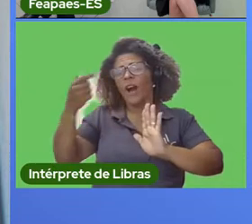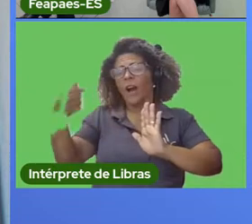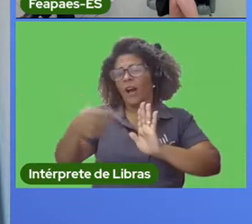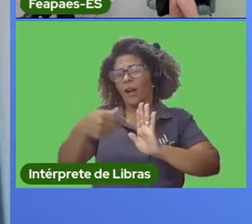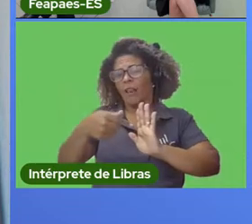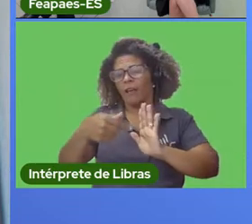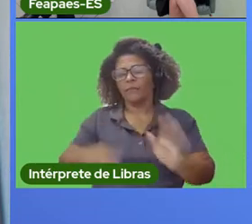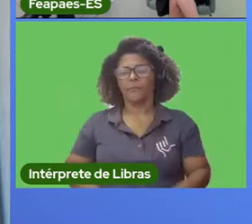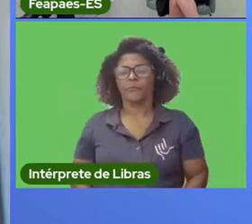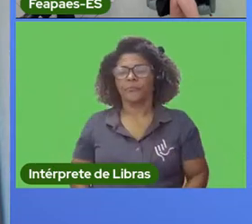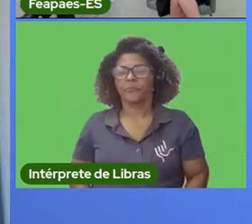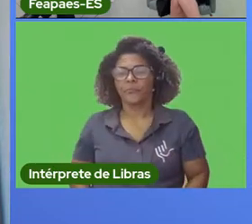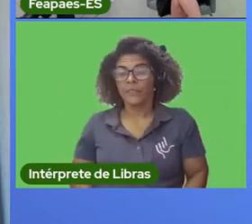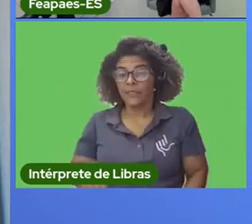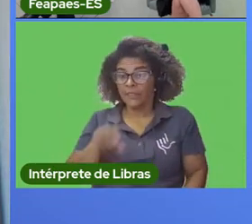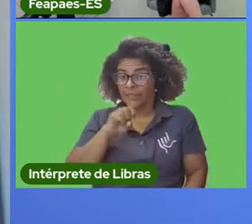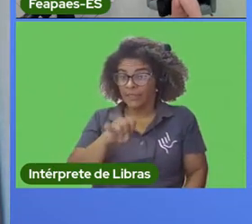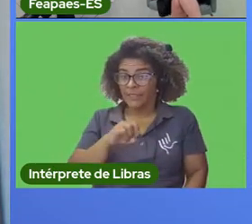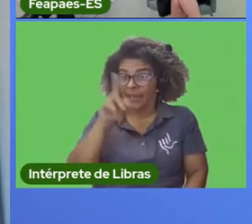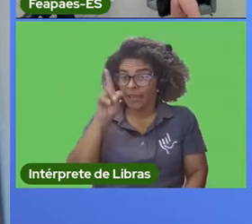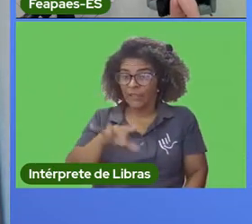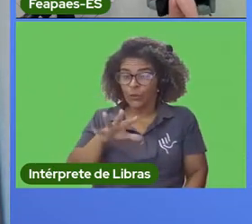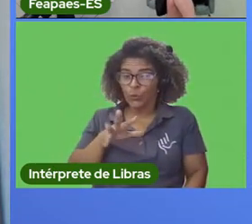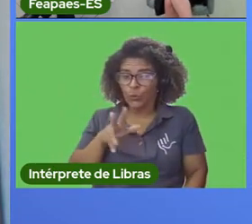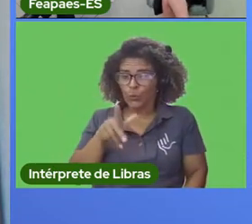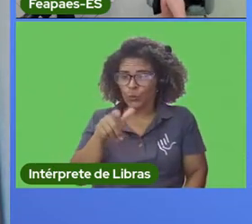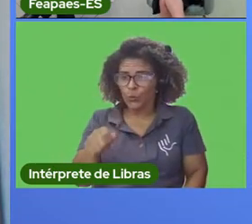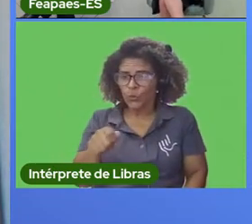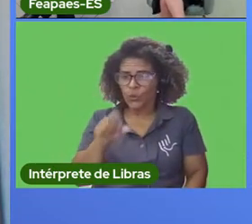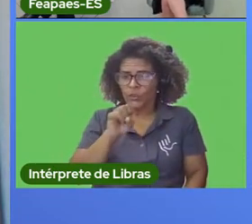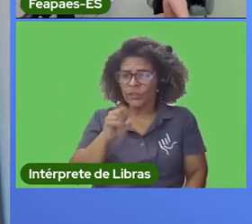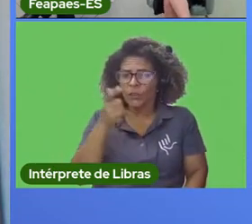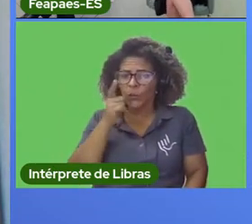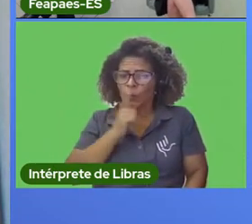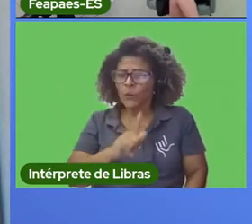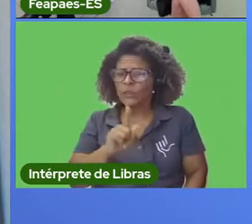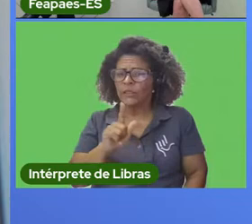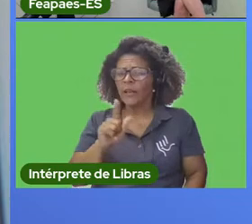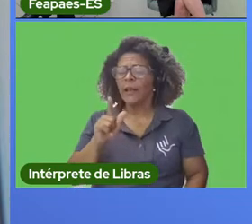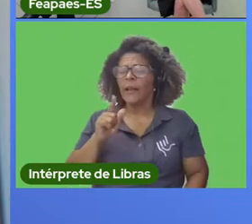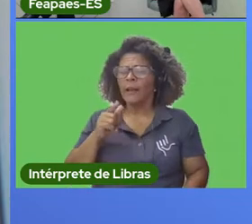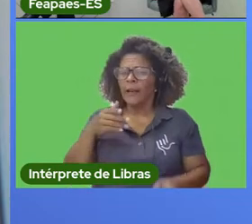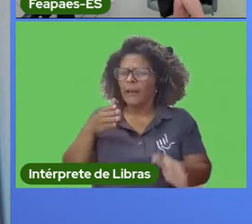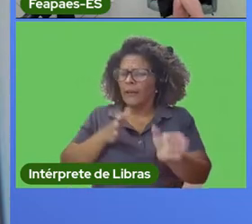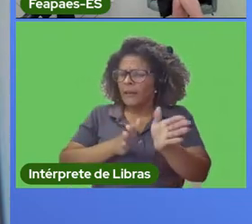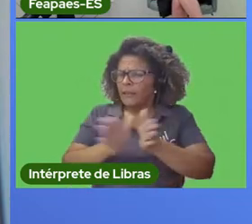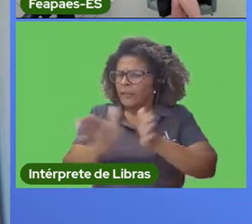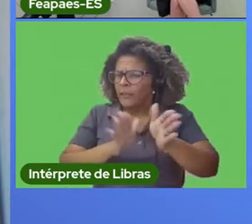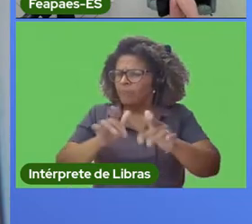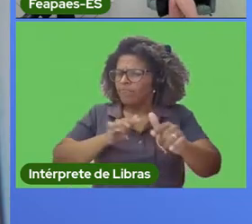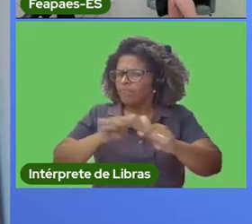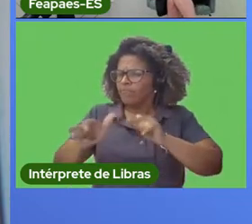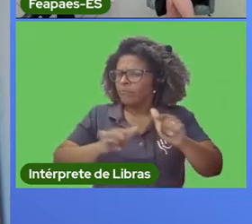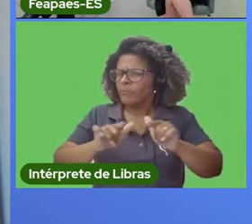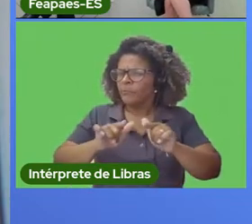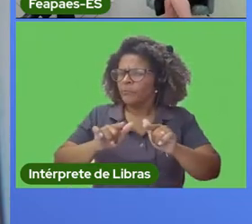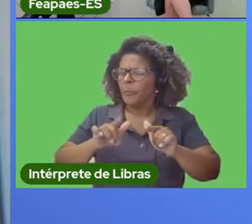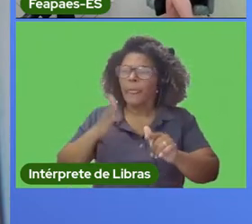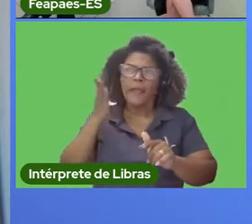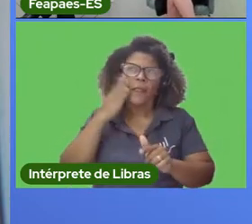se é tudo isso, se a gente consegue localizar o acesso ao trabalho como um direito